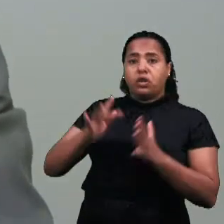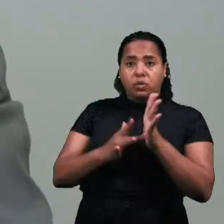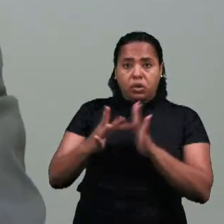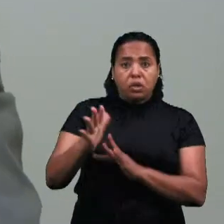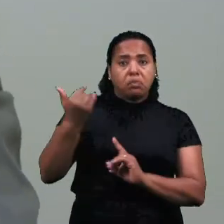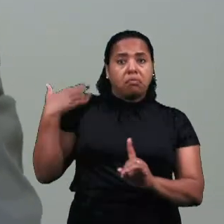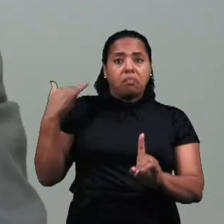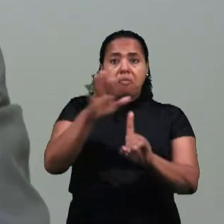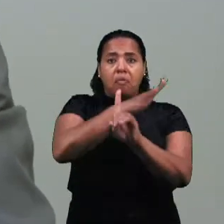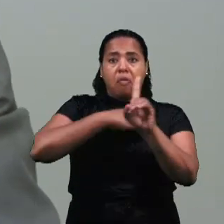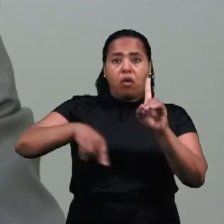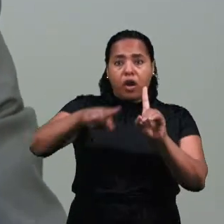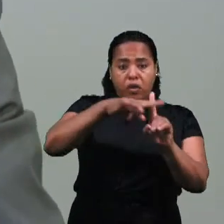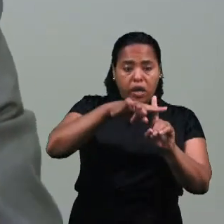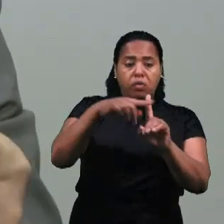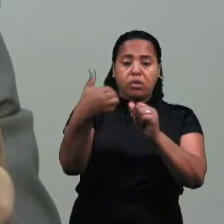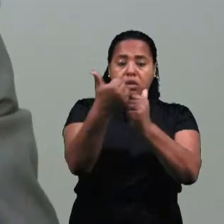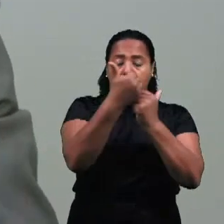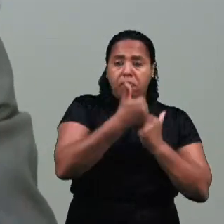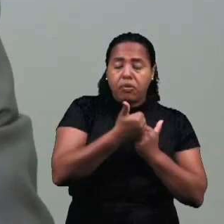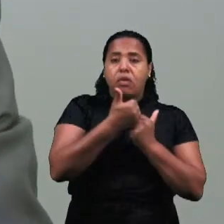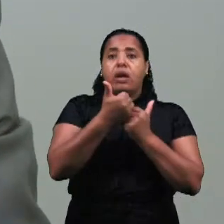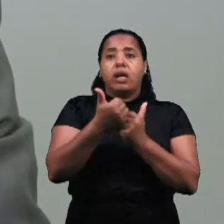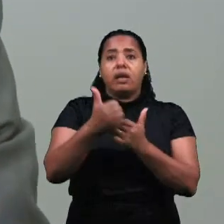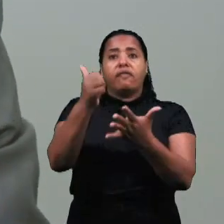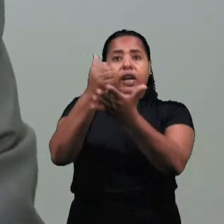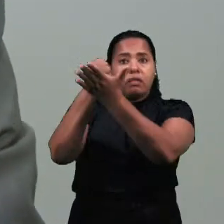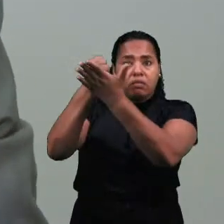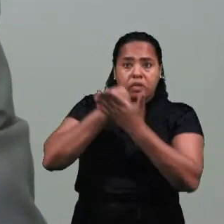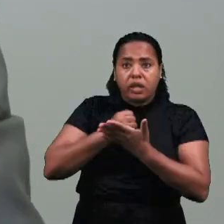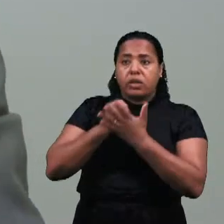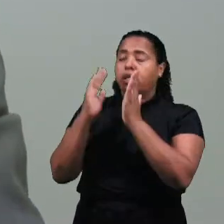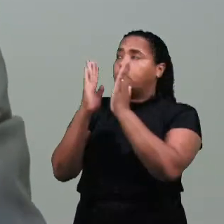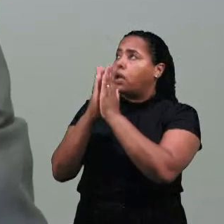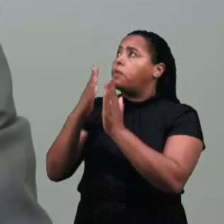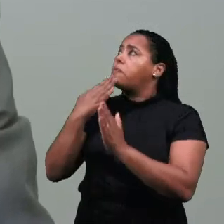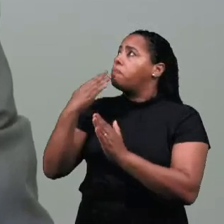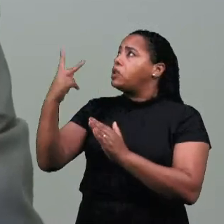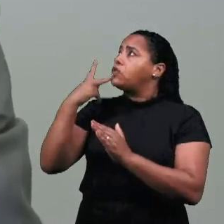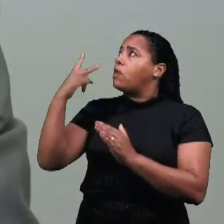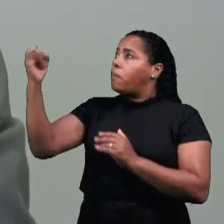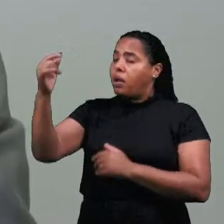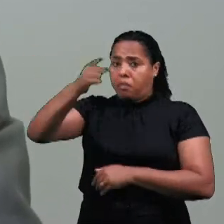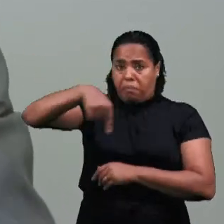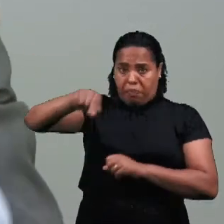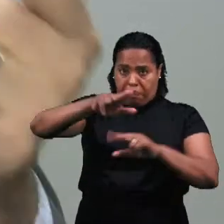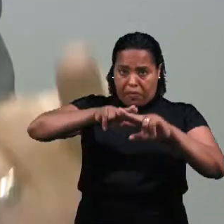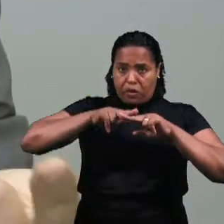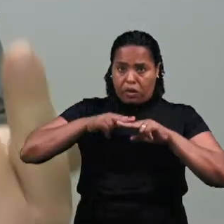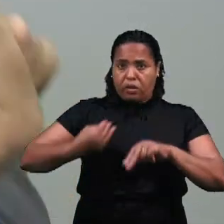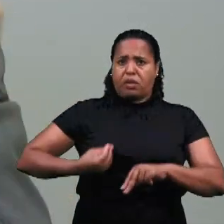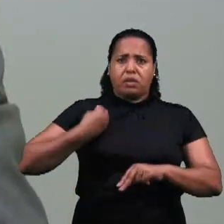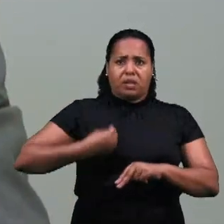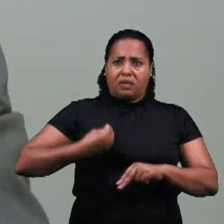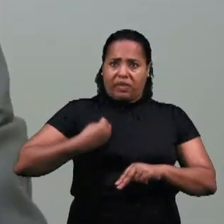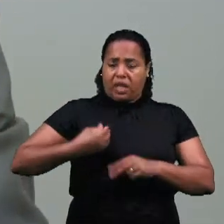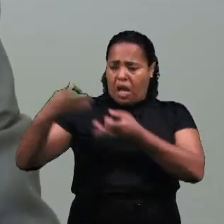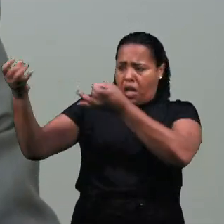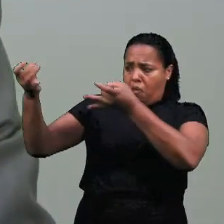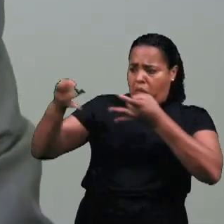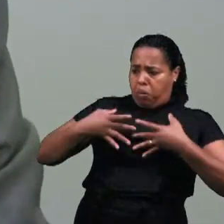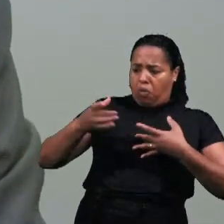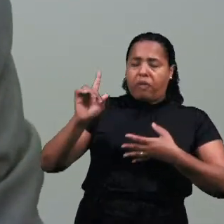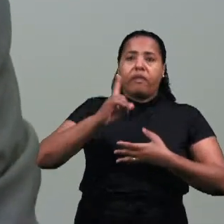na cruz, que ele vai nos ajudar, que ele está intercedendo por nós, que ele não nos deixará, né? Como ele disse, irei para o Pai, como ele não nos